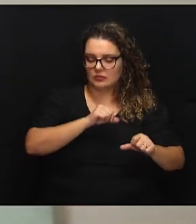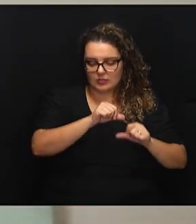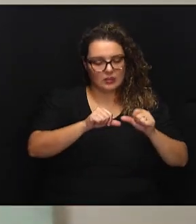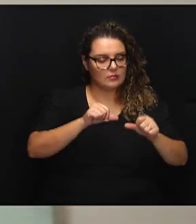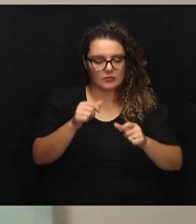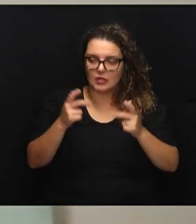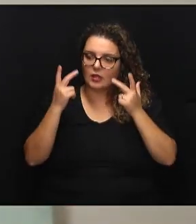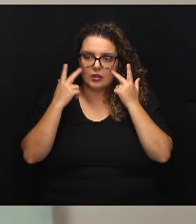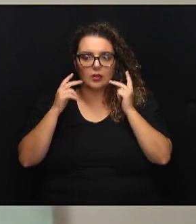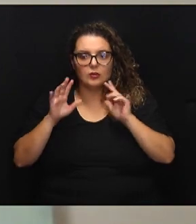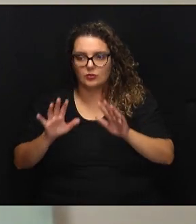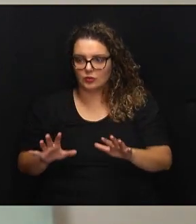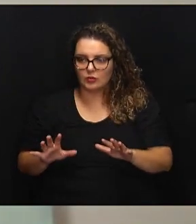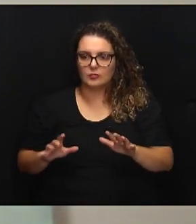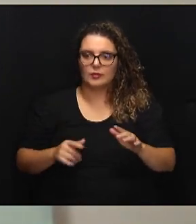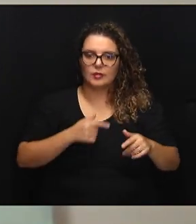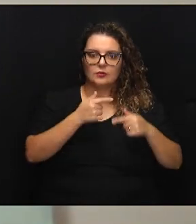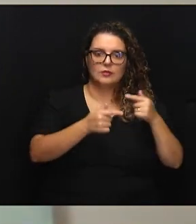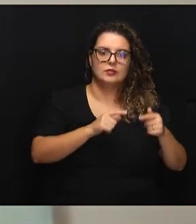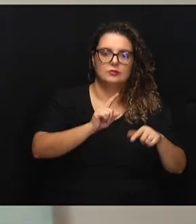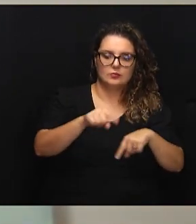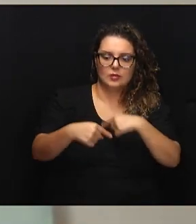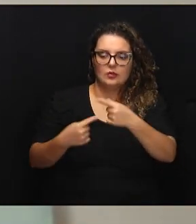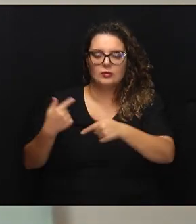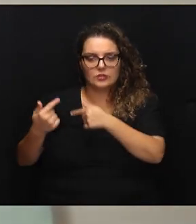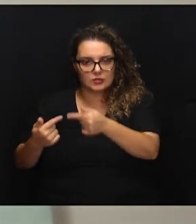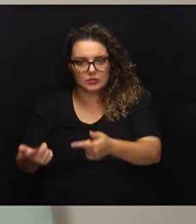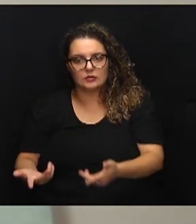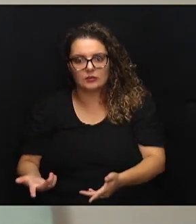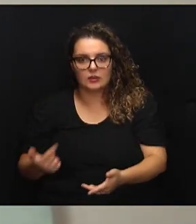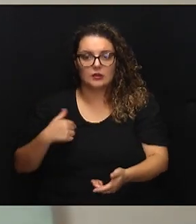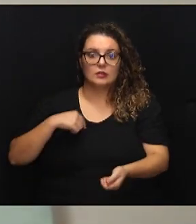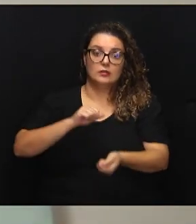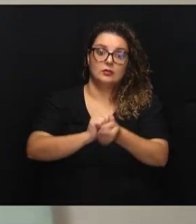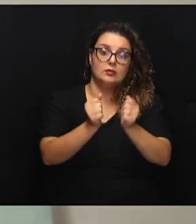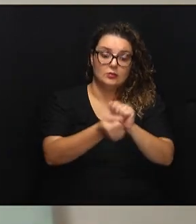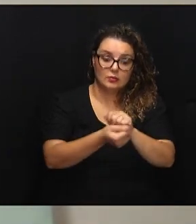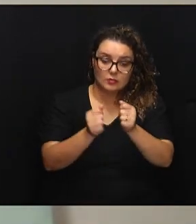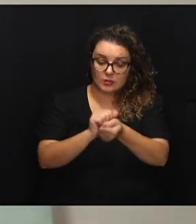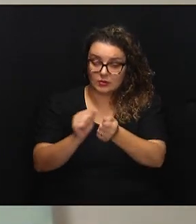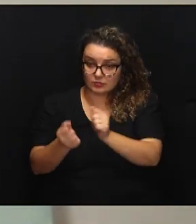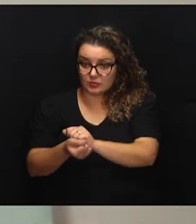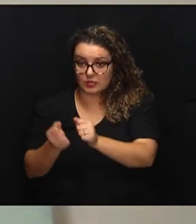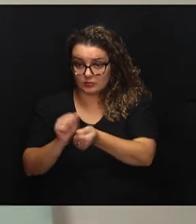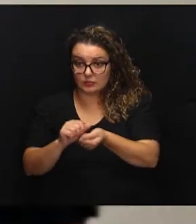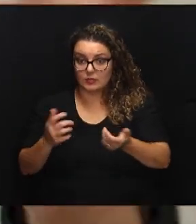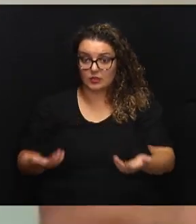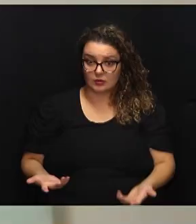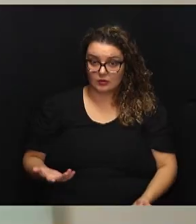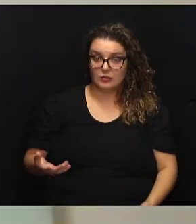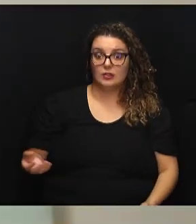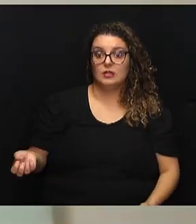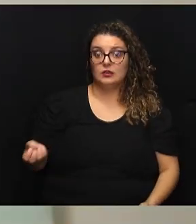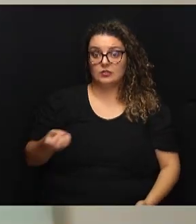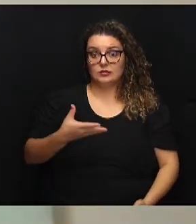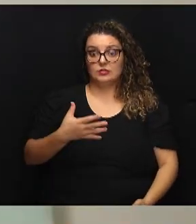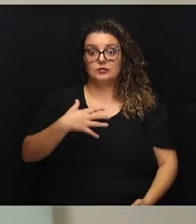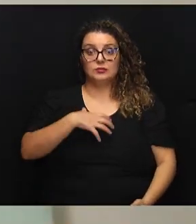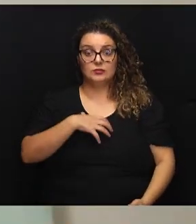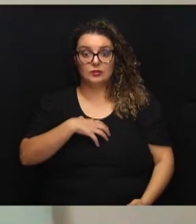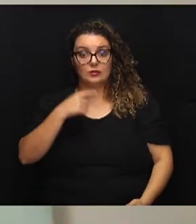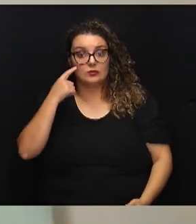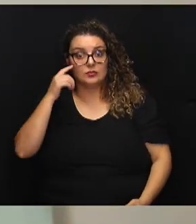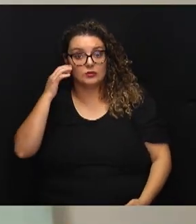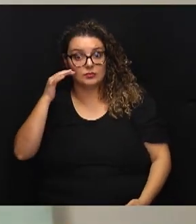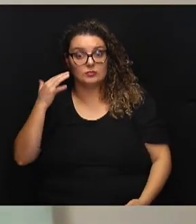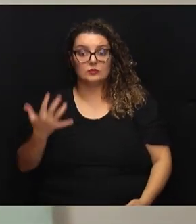mesmo, né? De uma geração para outra, e a gente busca sempre se adaptar, se adequar, né? A essa nova forma de